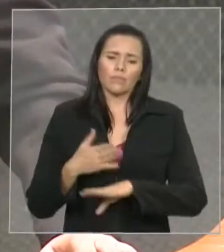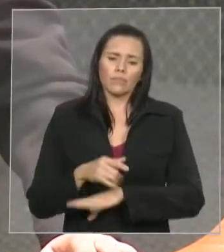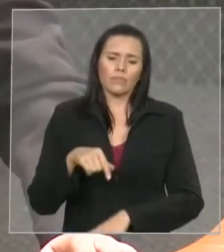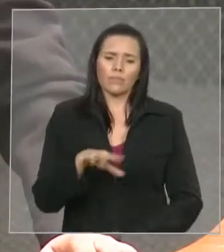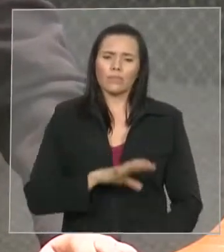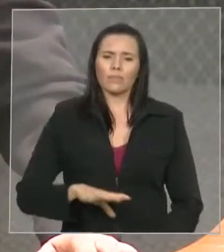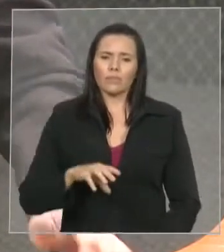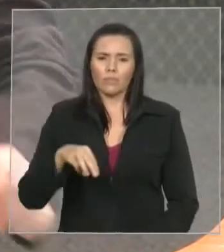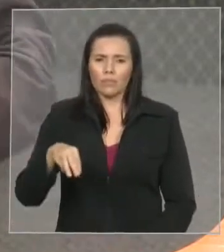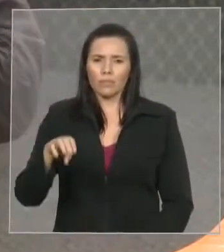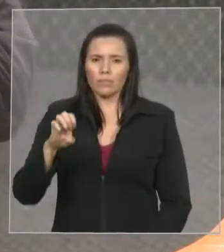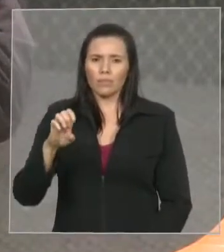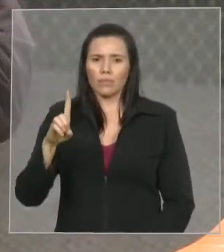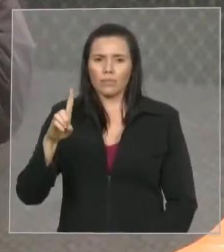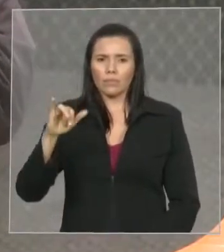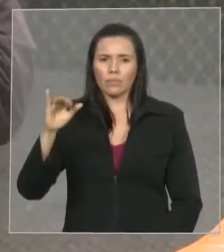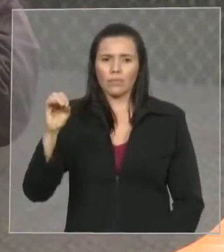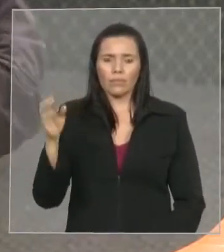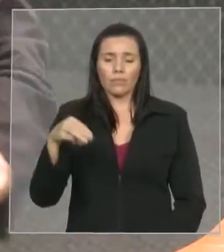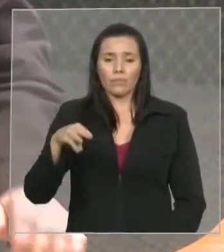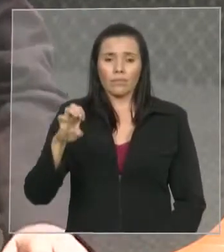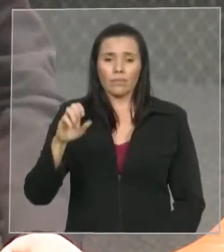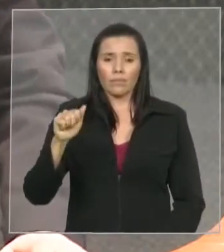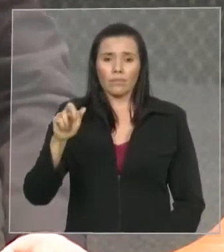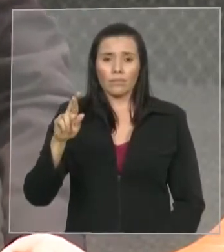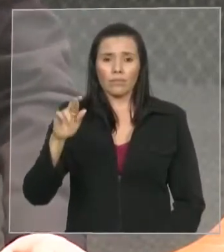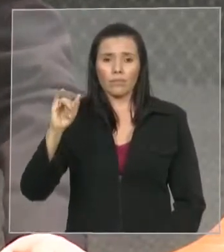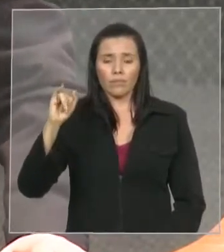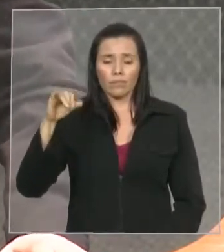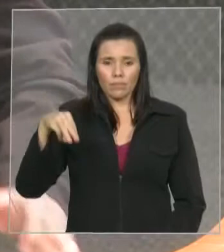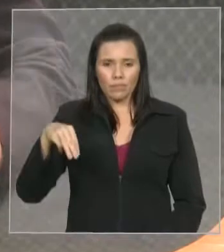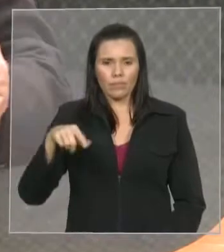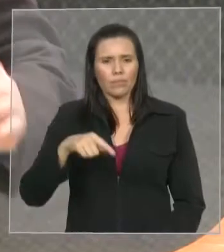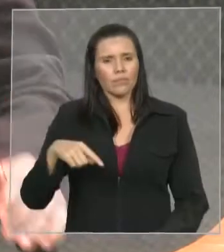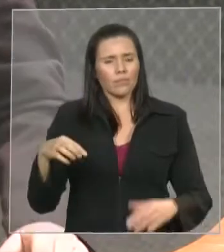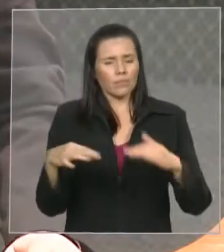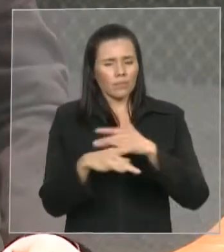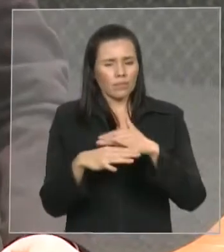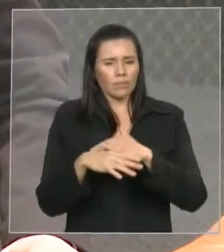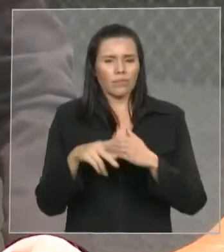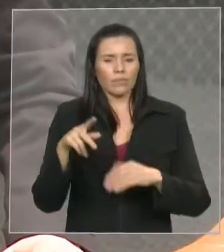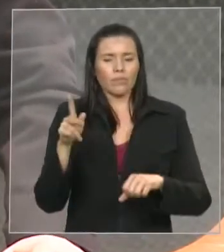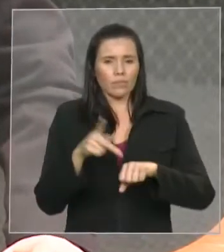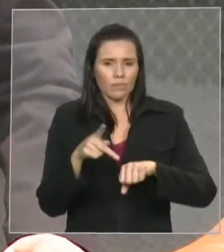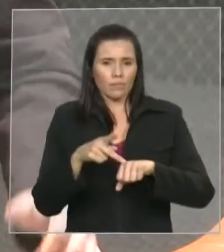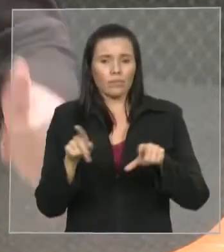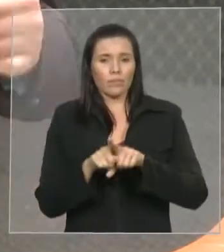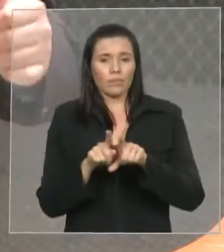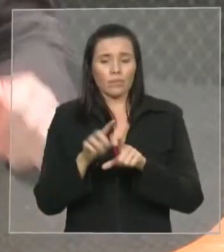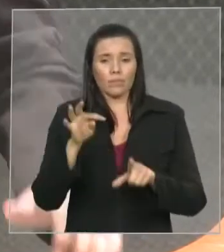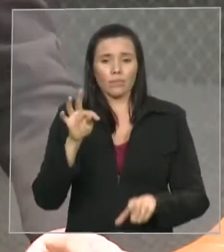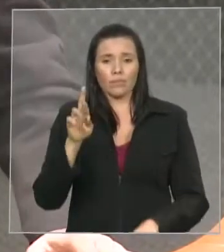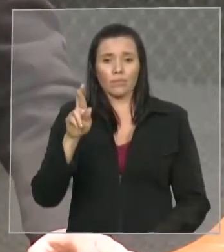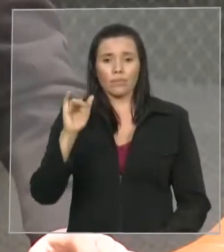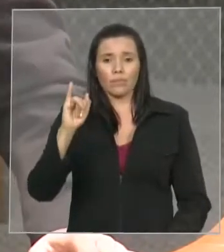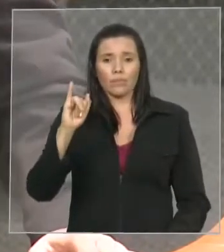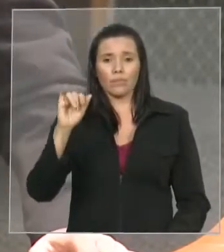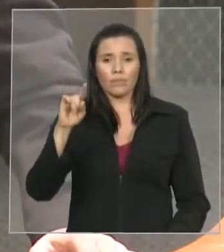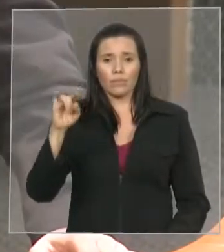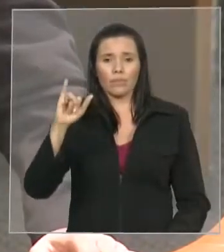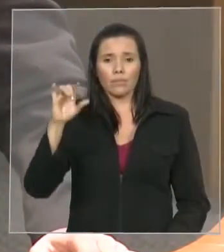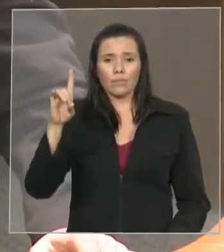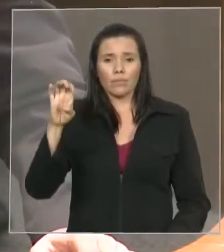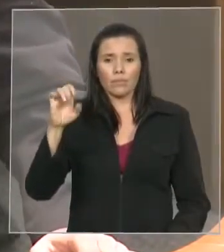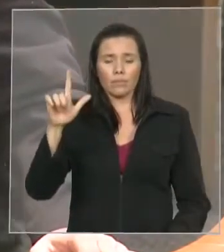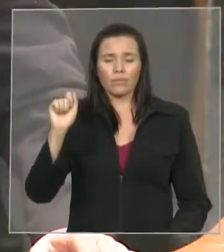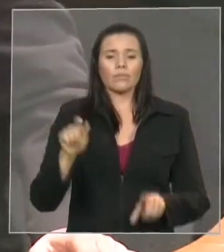mais precisamente na cidade de Pedreiras, Trisdela do Vale, e visitando as nossas bases. Tivemos no município de Poção de